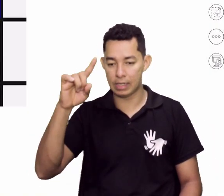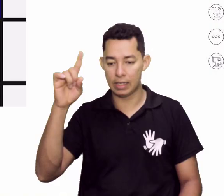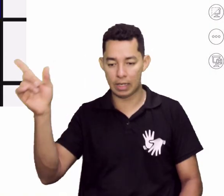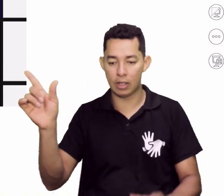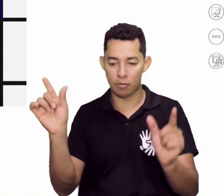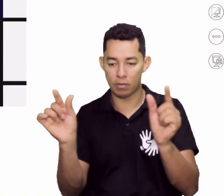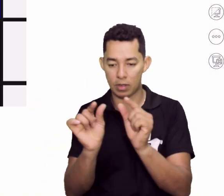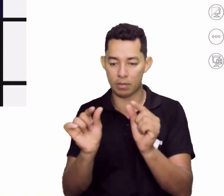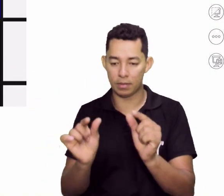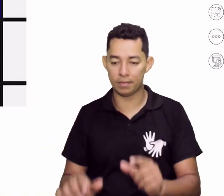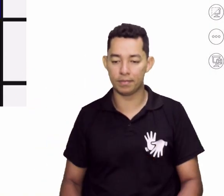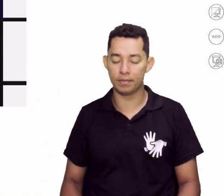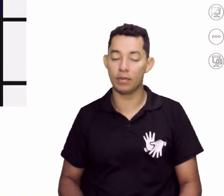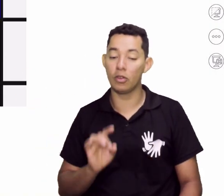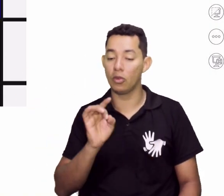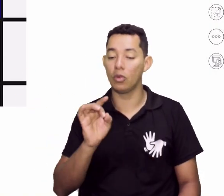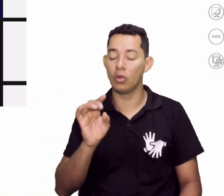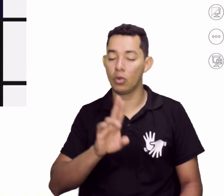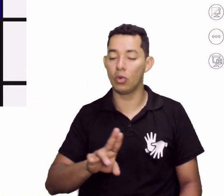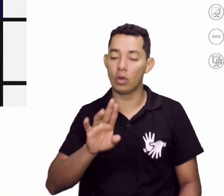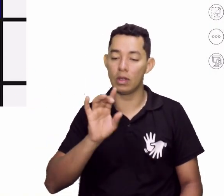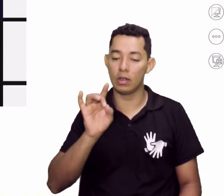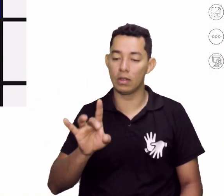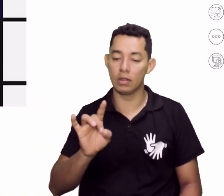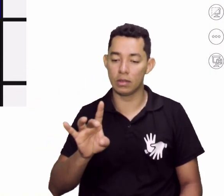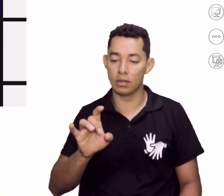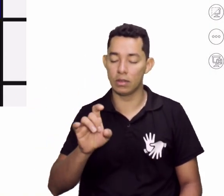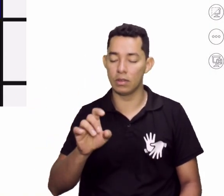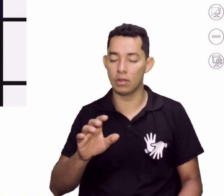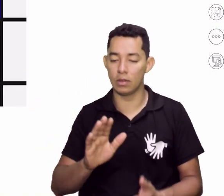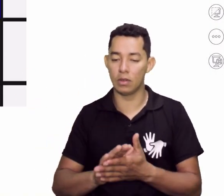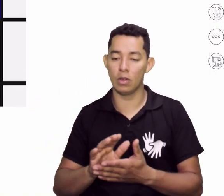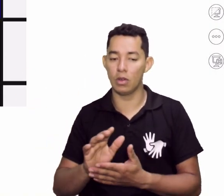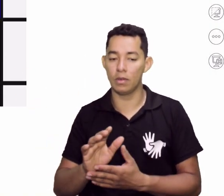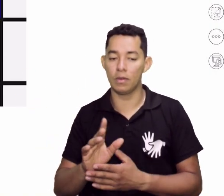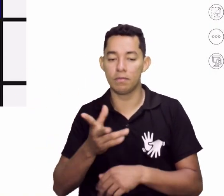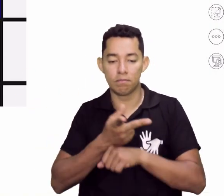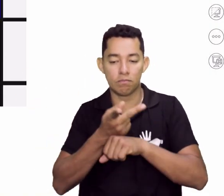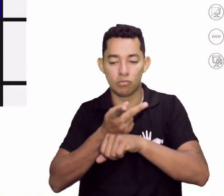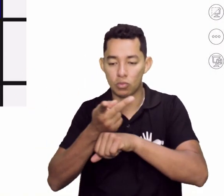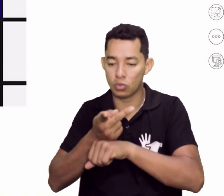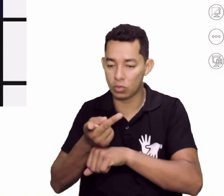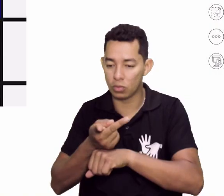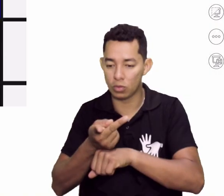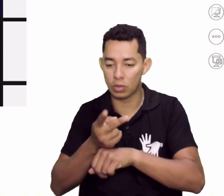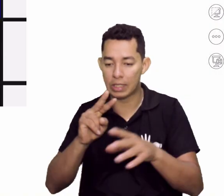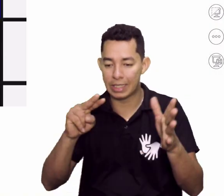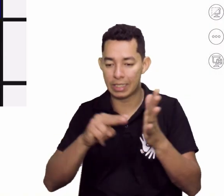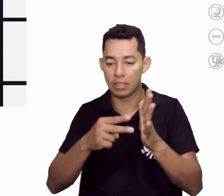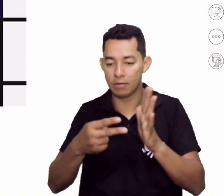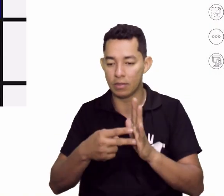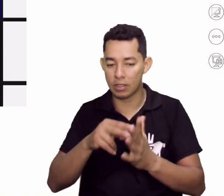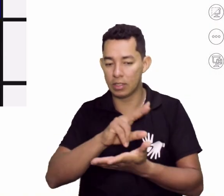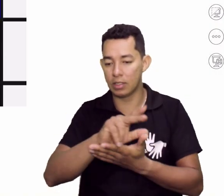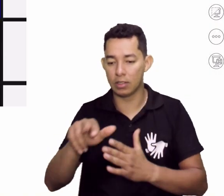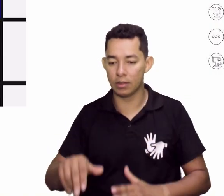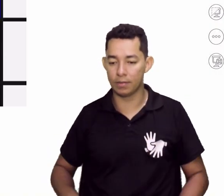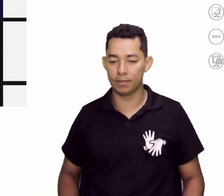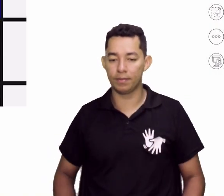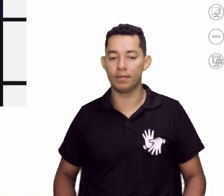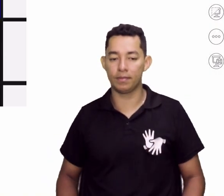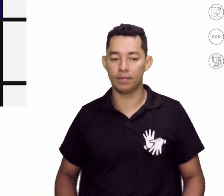minimalista, né? De usar somente o essencial, buscar a essência das coisas. Olha aqui essa obra